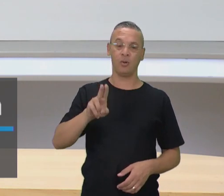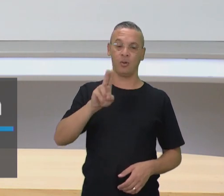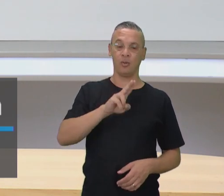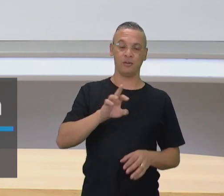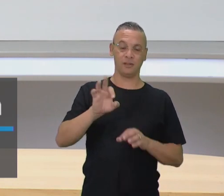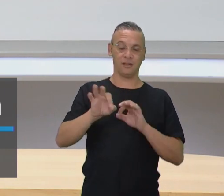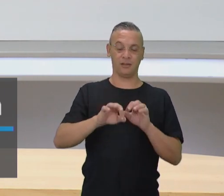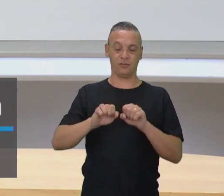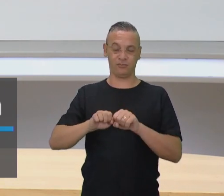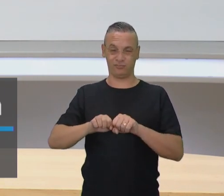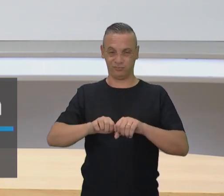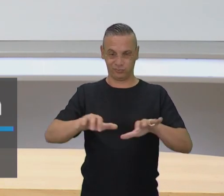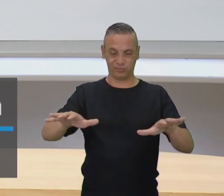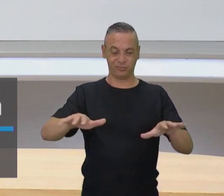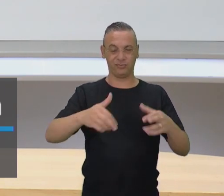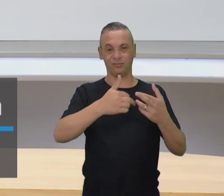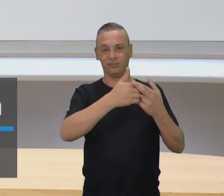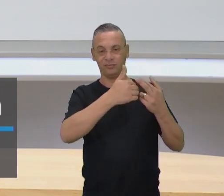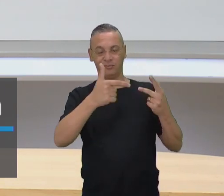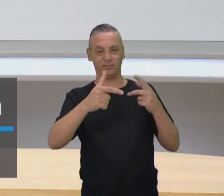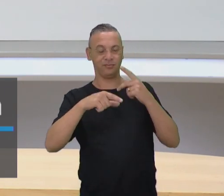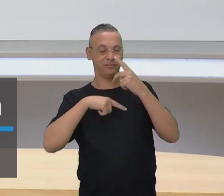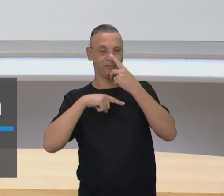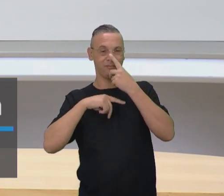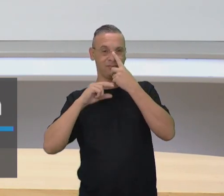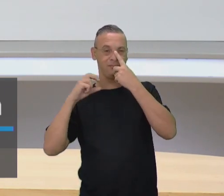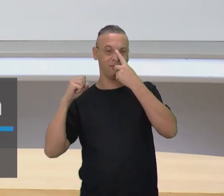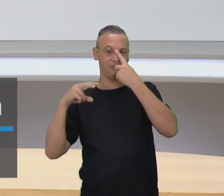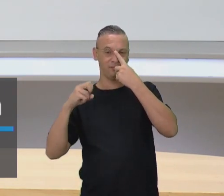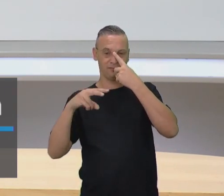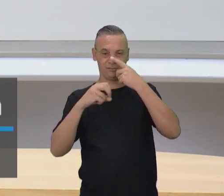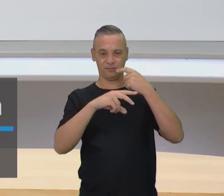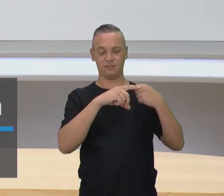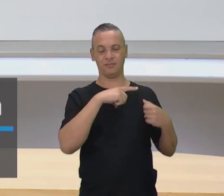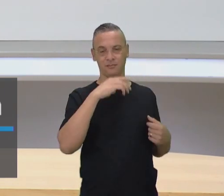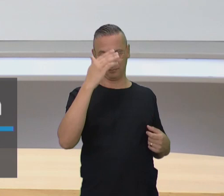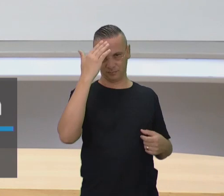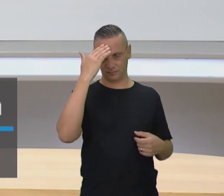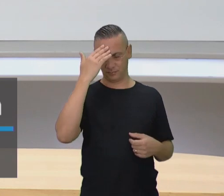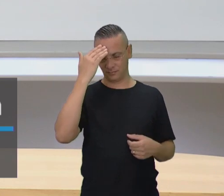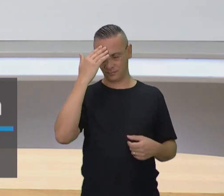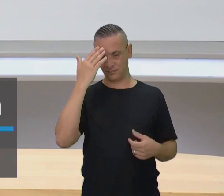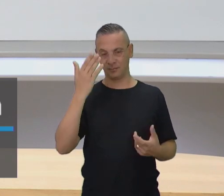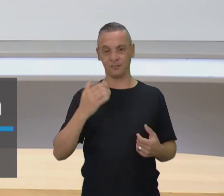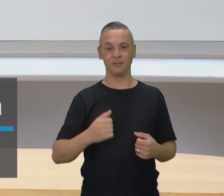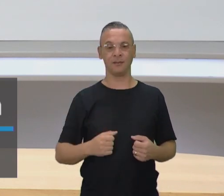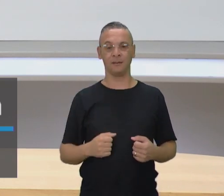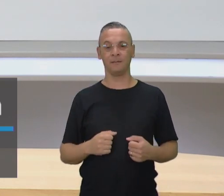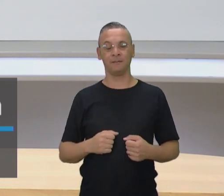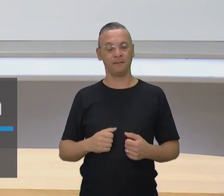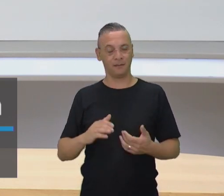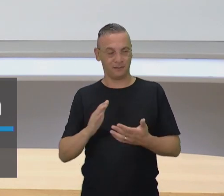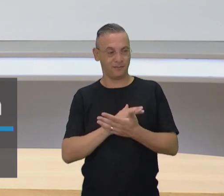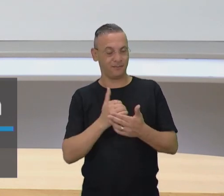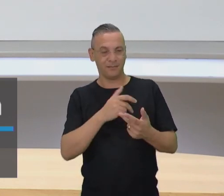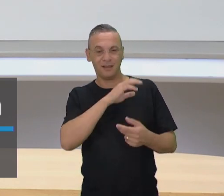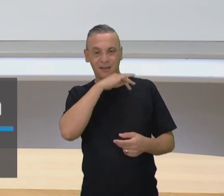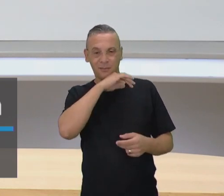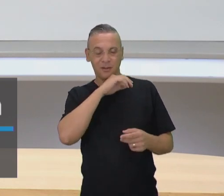para repelir as pestes e algumas coisas que contaminam as plantações, né, alguns bichos